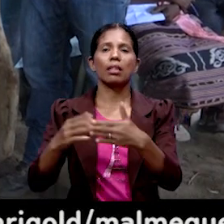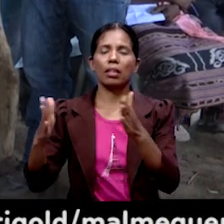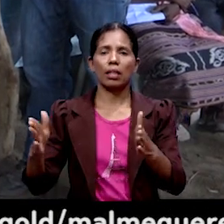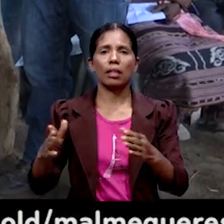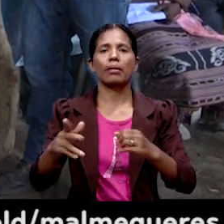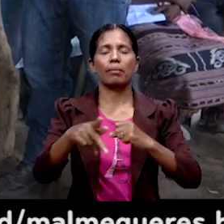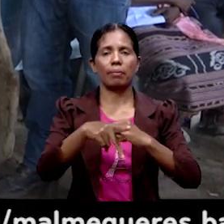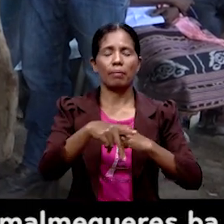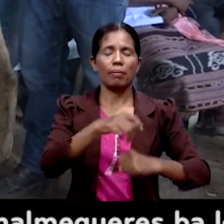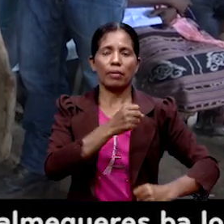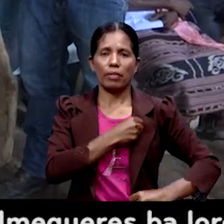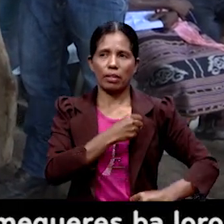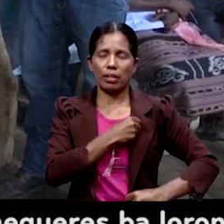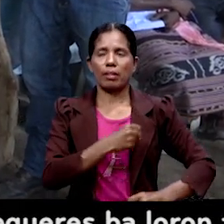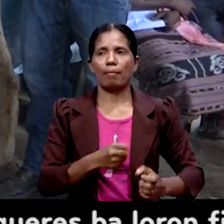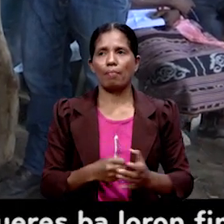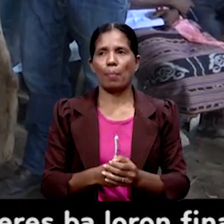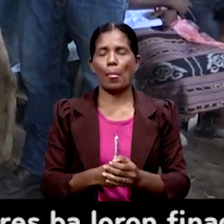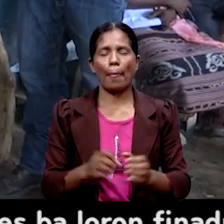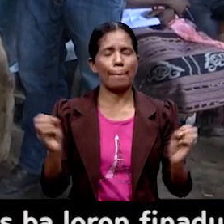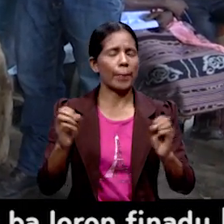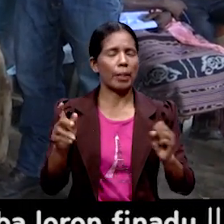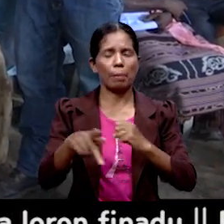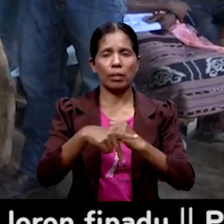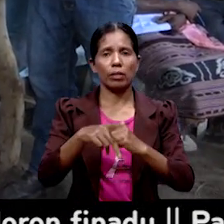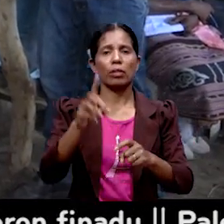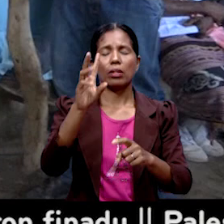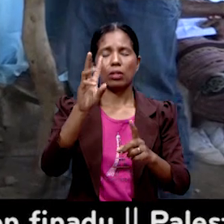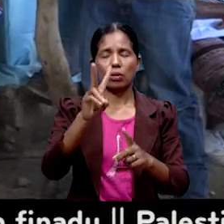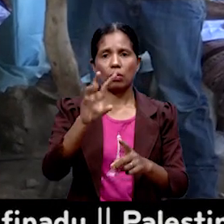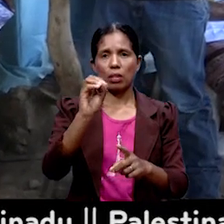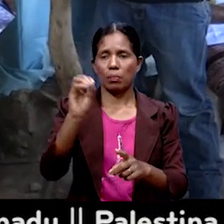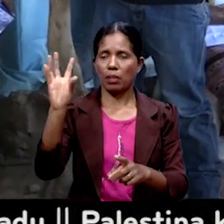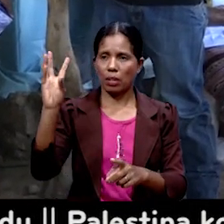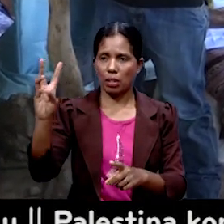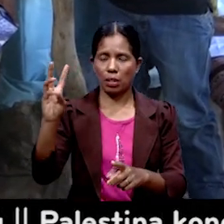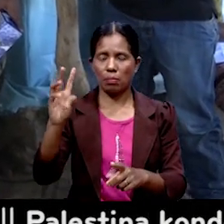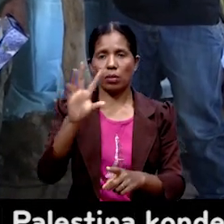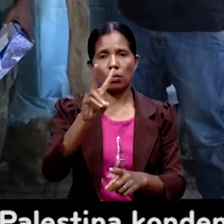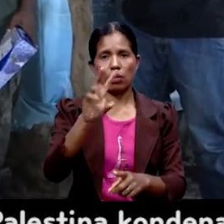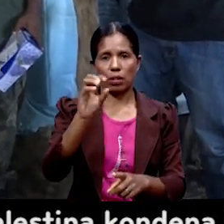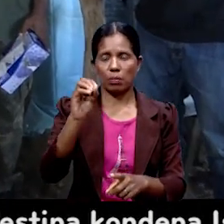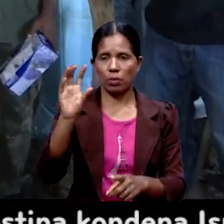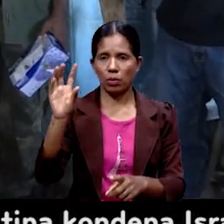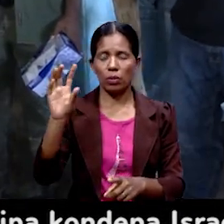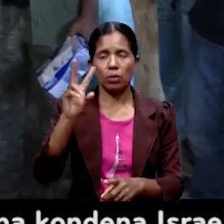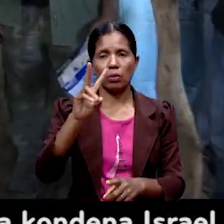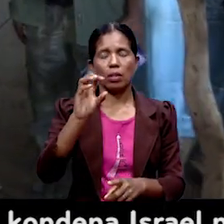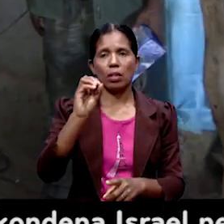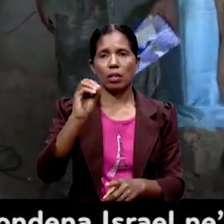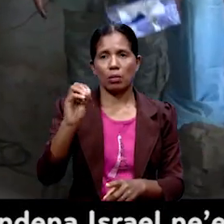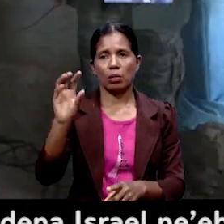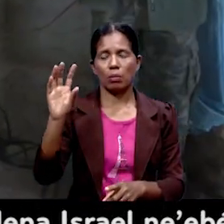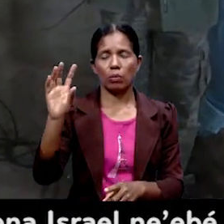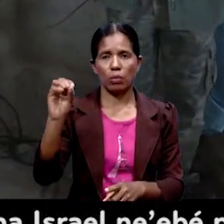Depois laya partidu Mas todo do Arriba não, do Arriba Tujo, lá